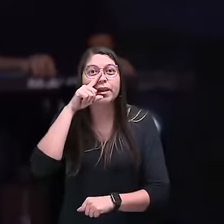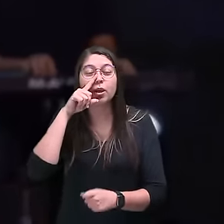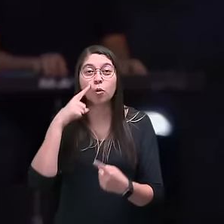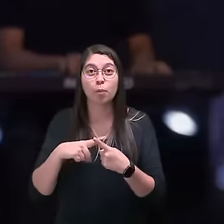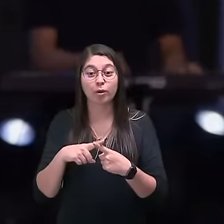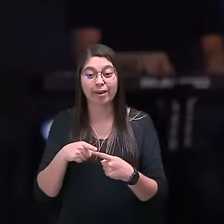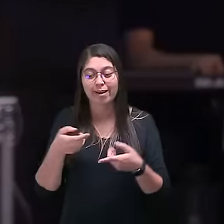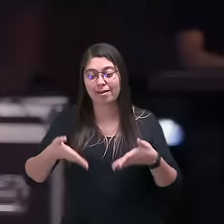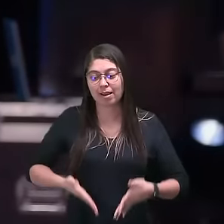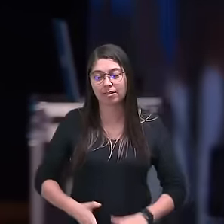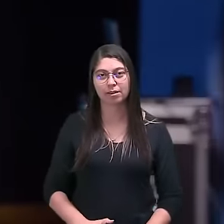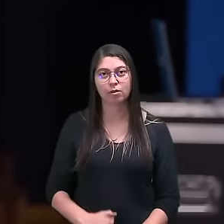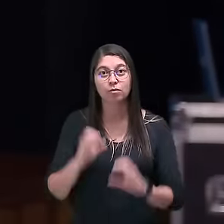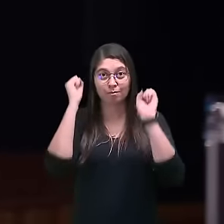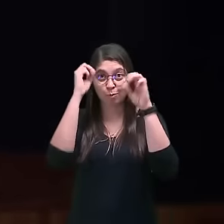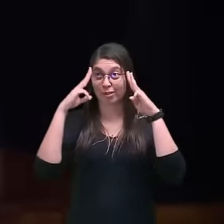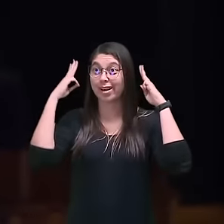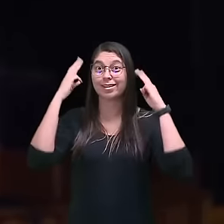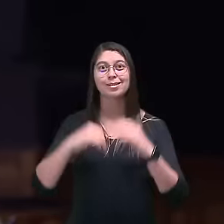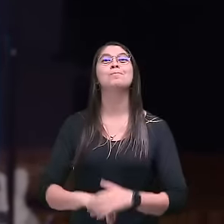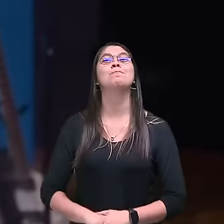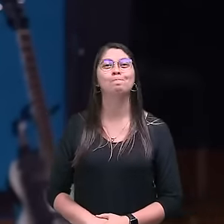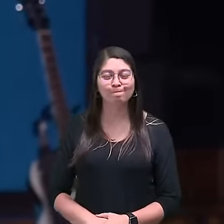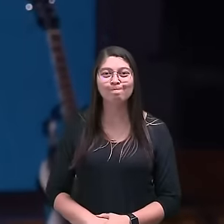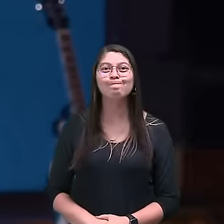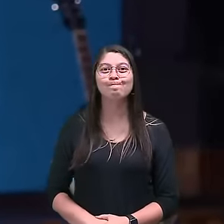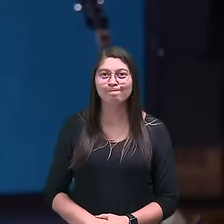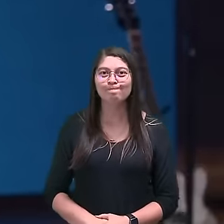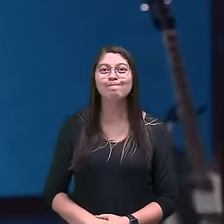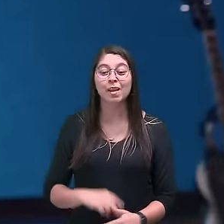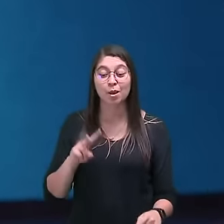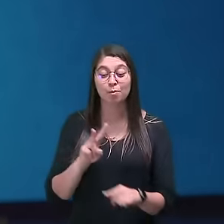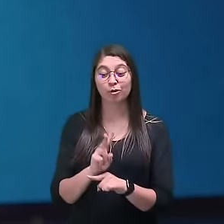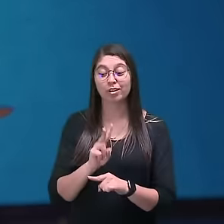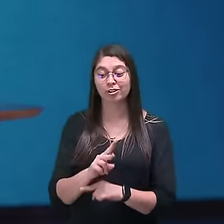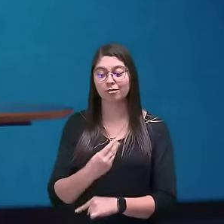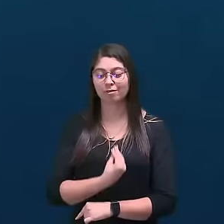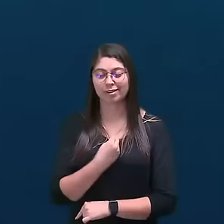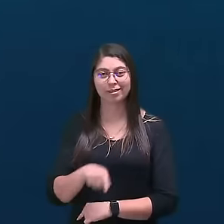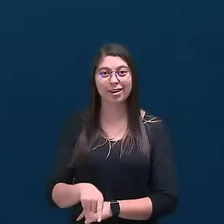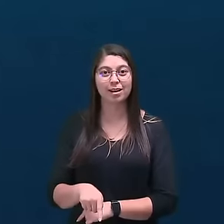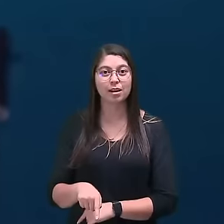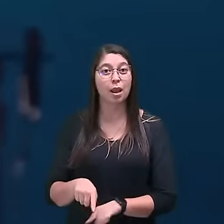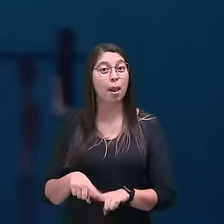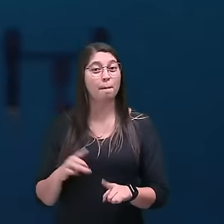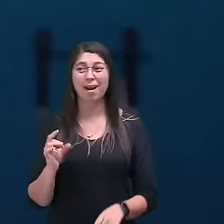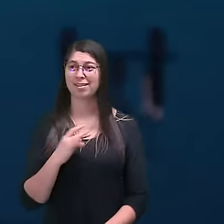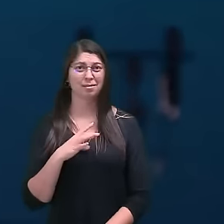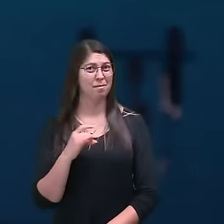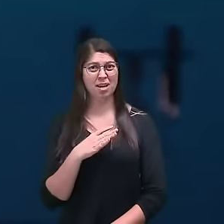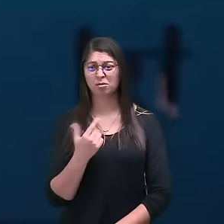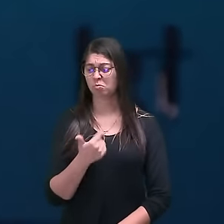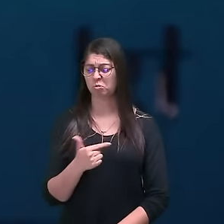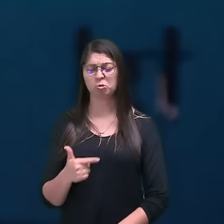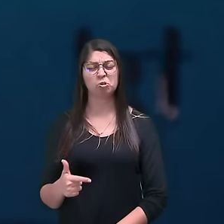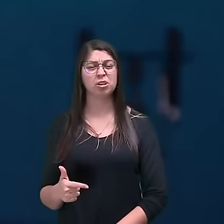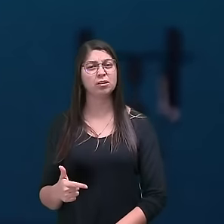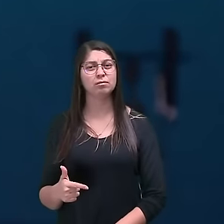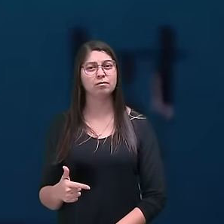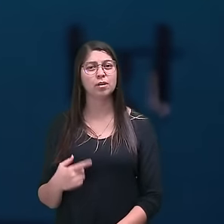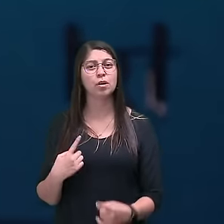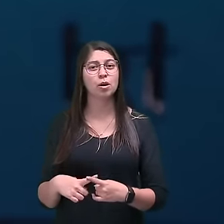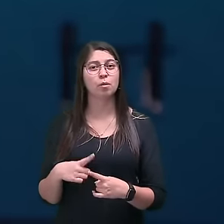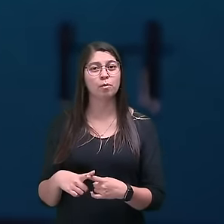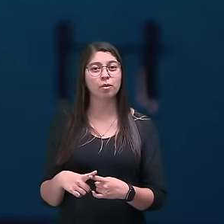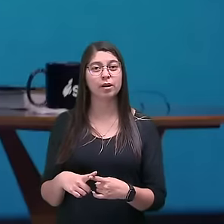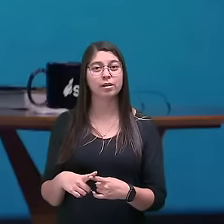So que el tipo de personas que Dios va a levantar, no ten miedo a colocar en riesgo lo que los ten